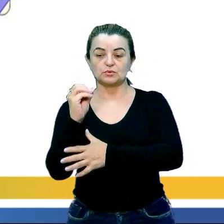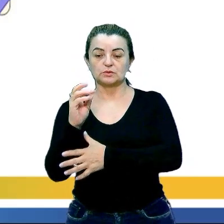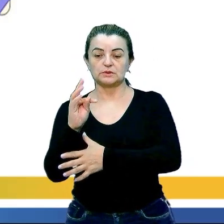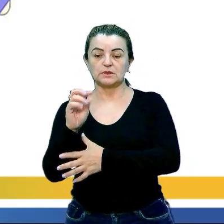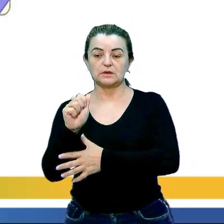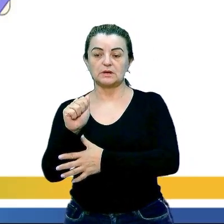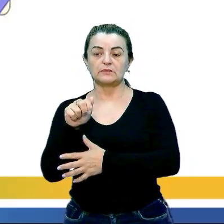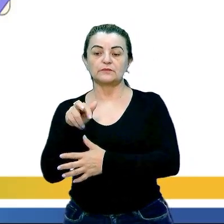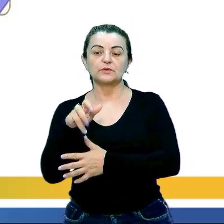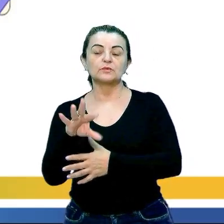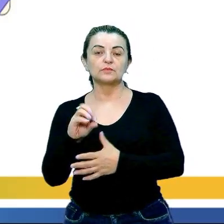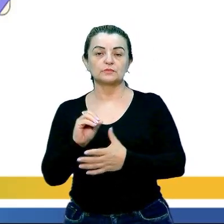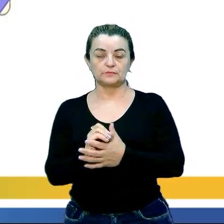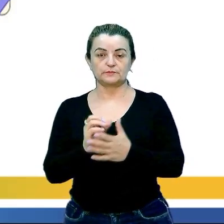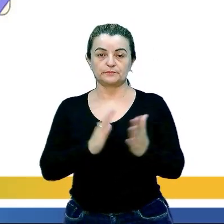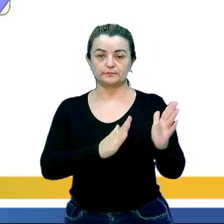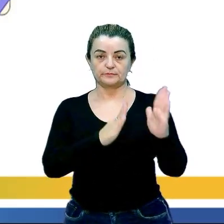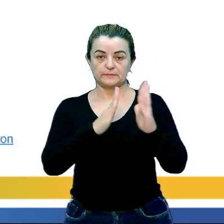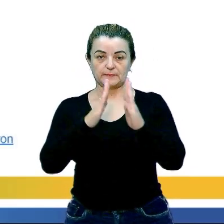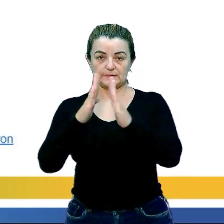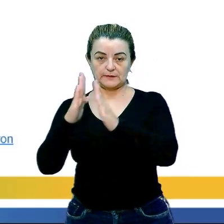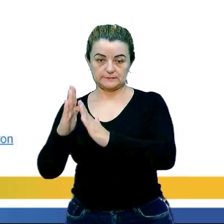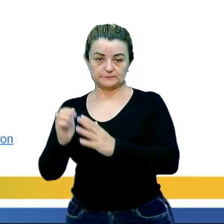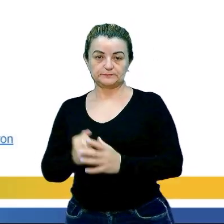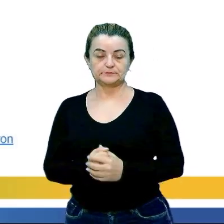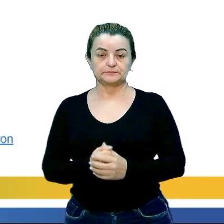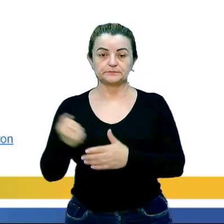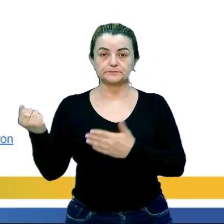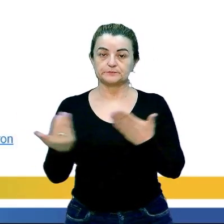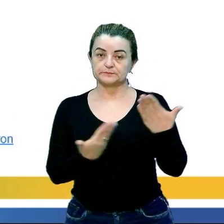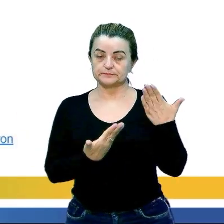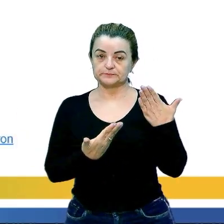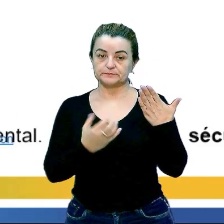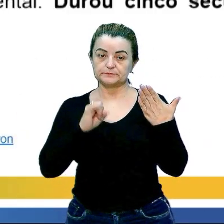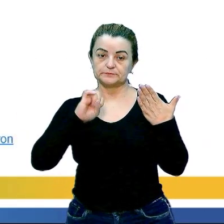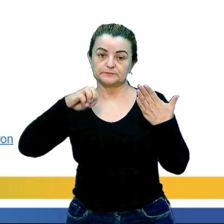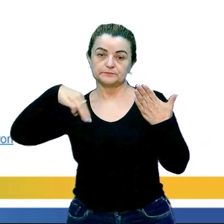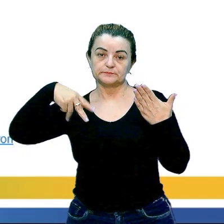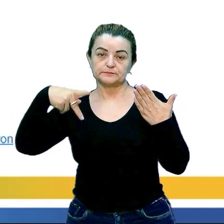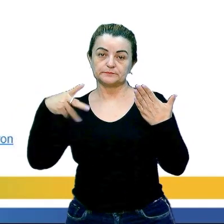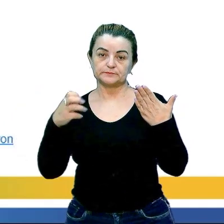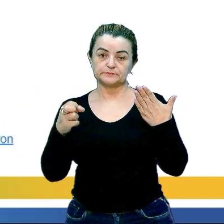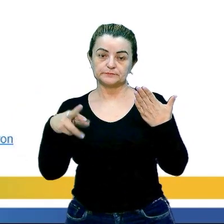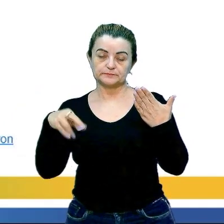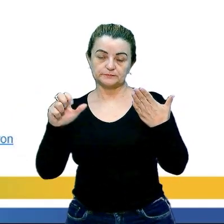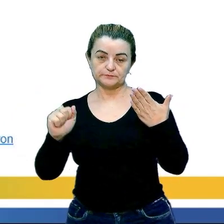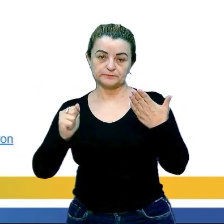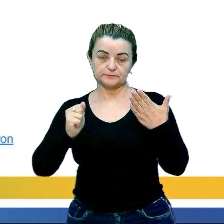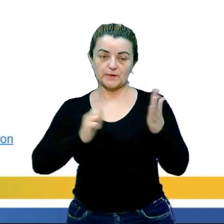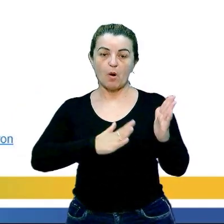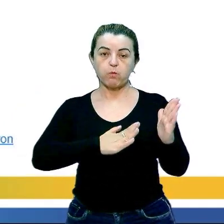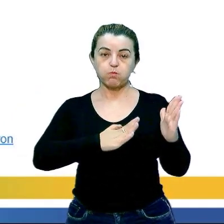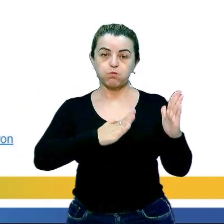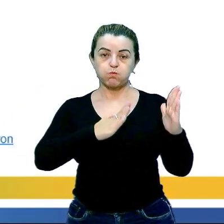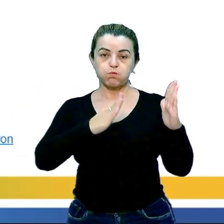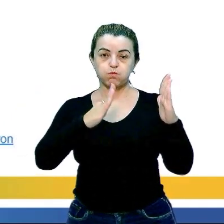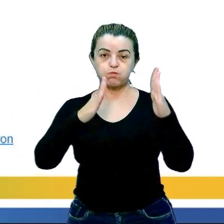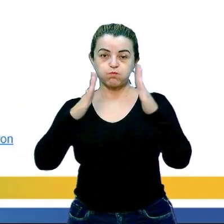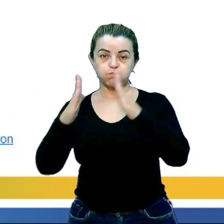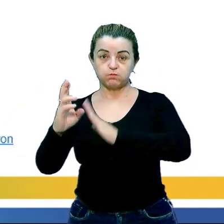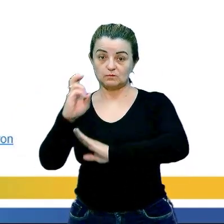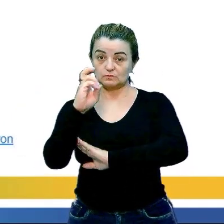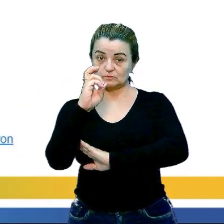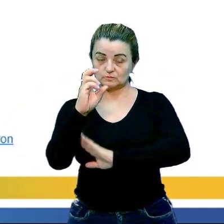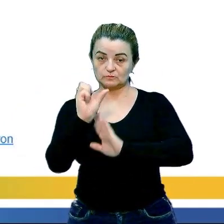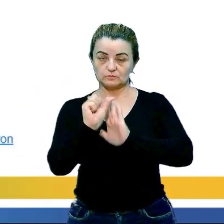nós vamos falar hoje, que é o Império. O Império, como eu falei para vocês, ele durou 5